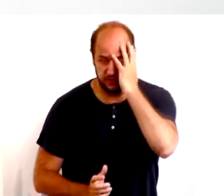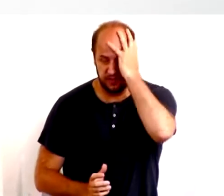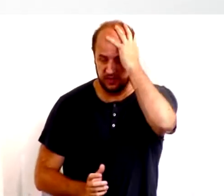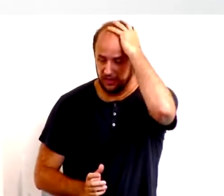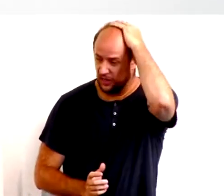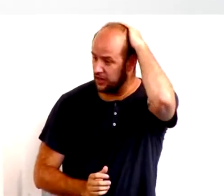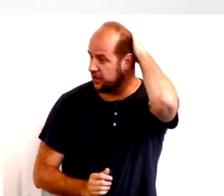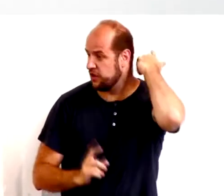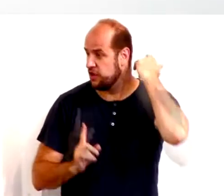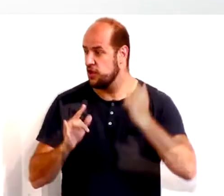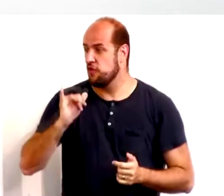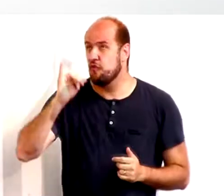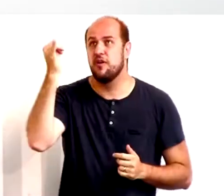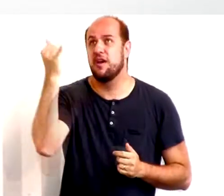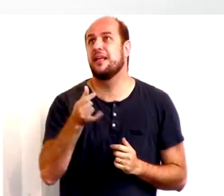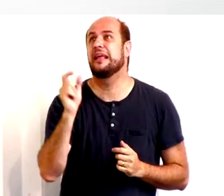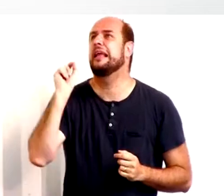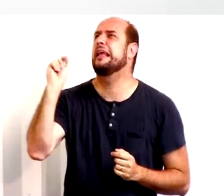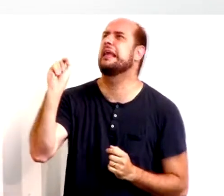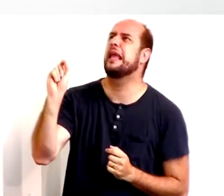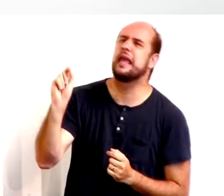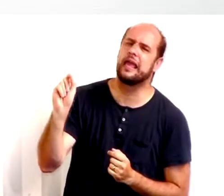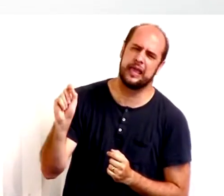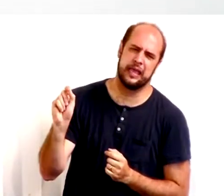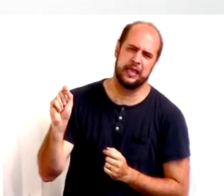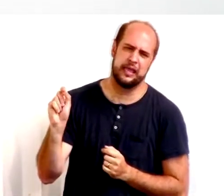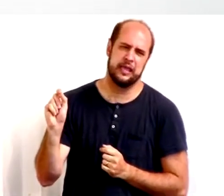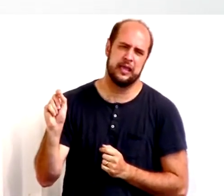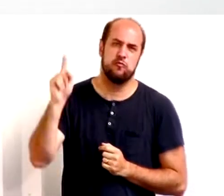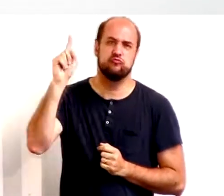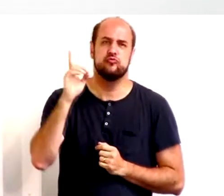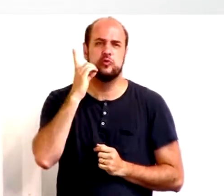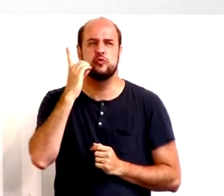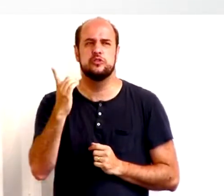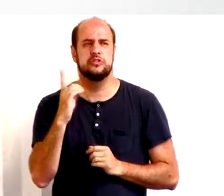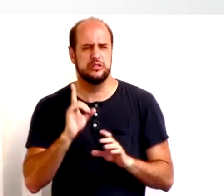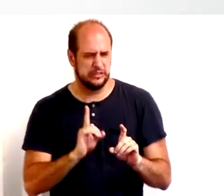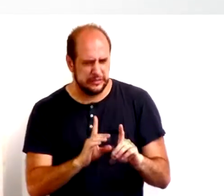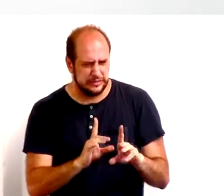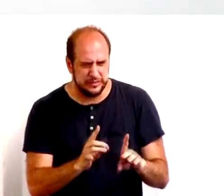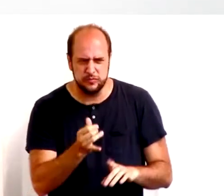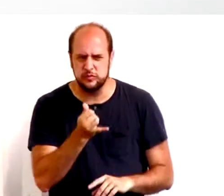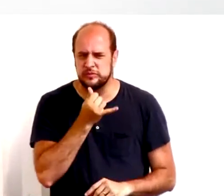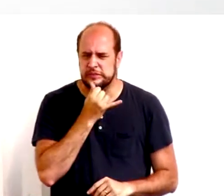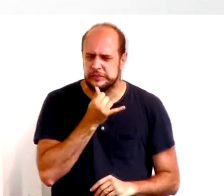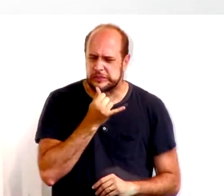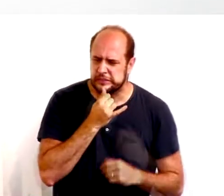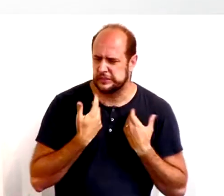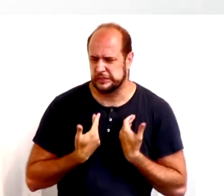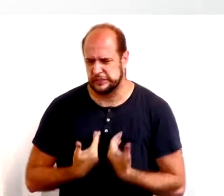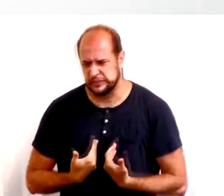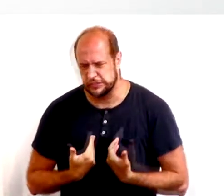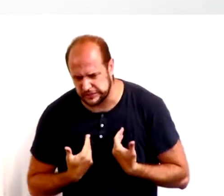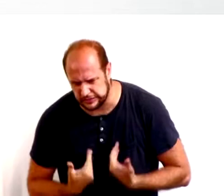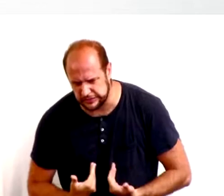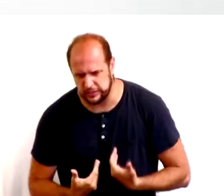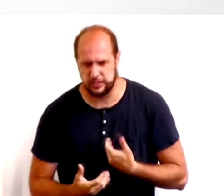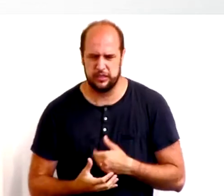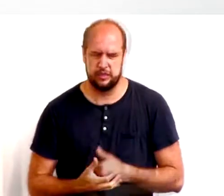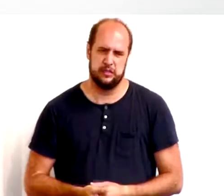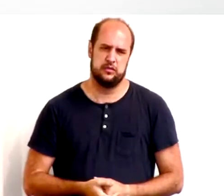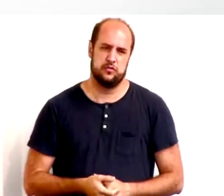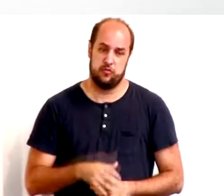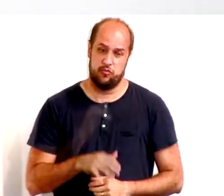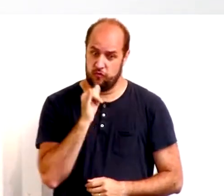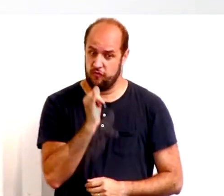dia, quando os discípulos estavam tristes, abatidos, e então